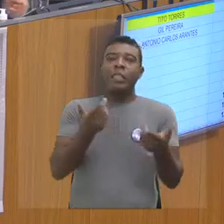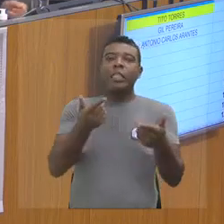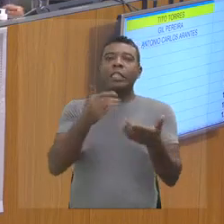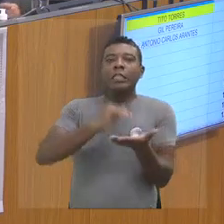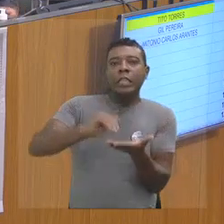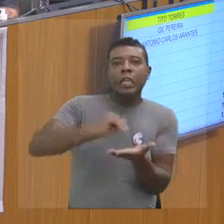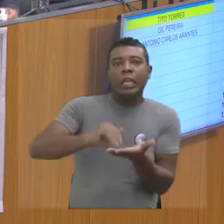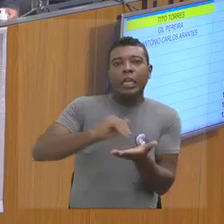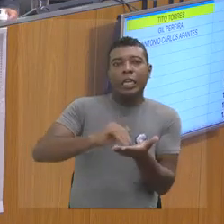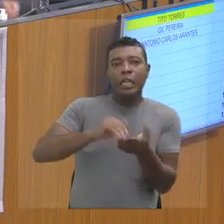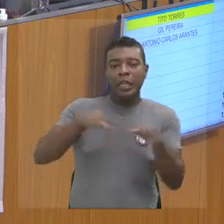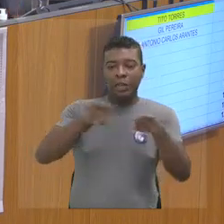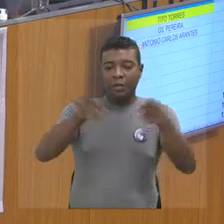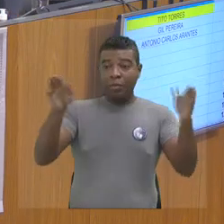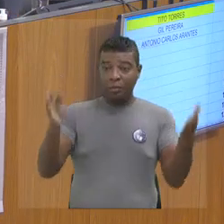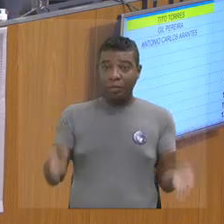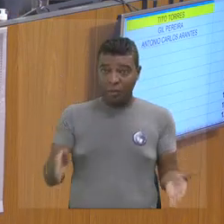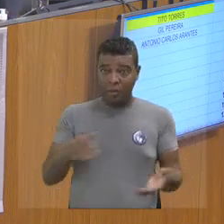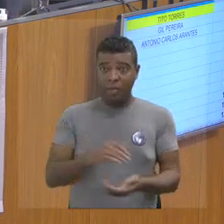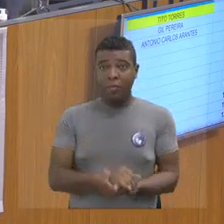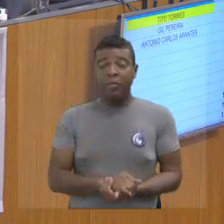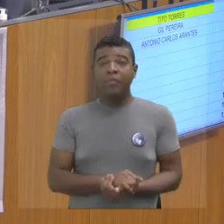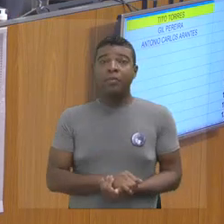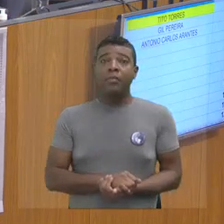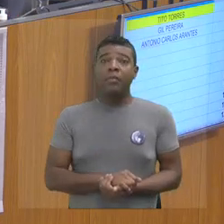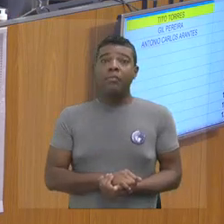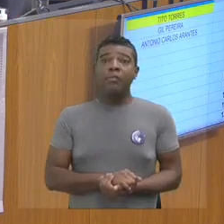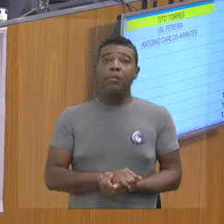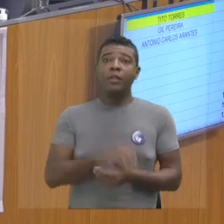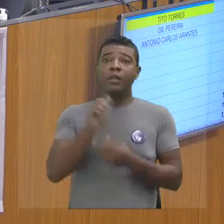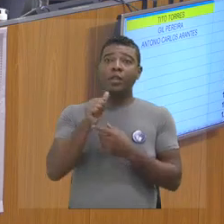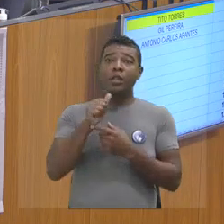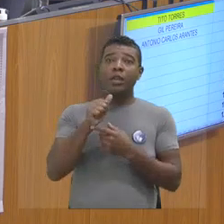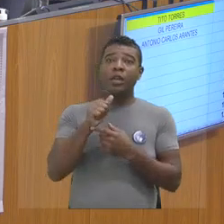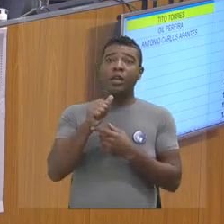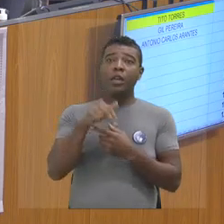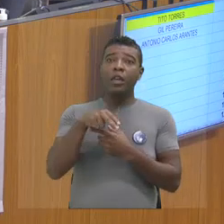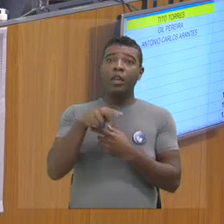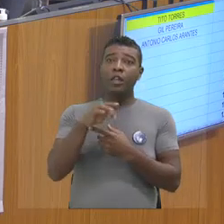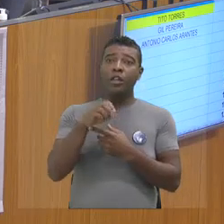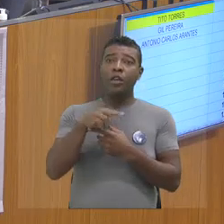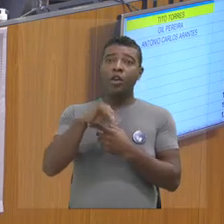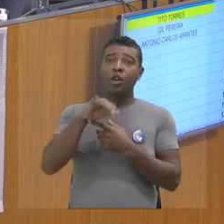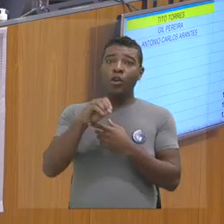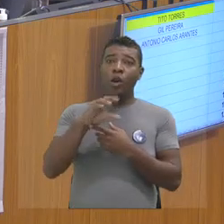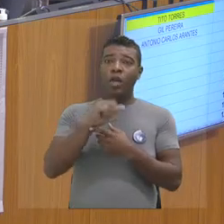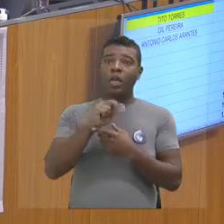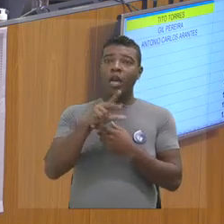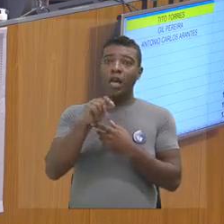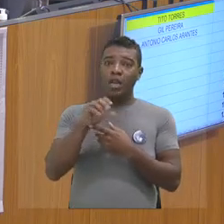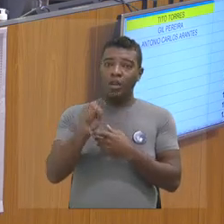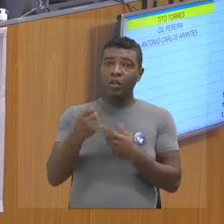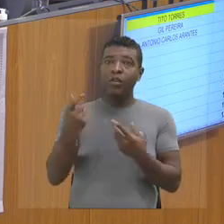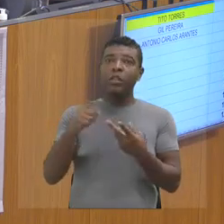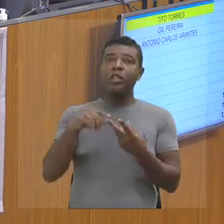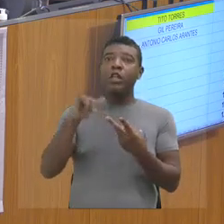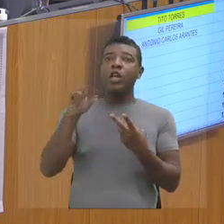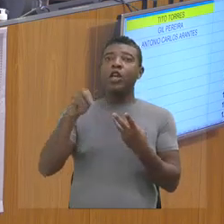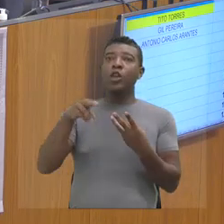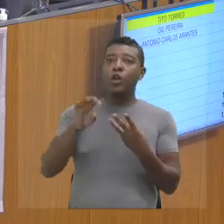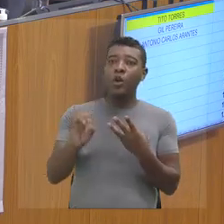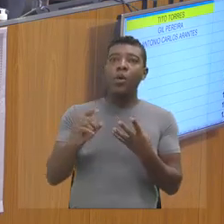da mesa Antônio casar antes a Ione a Noraldino